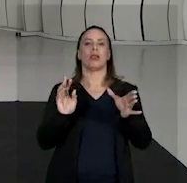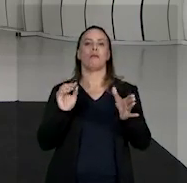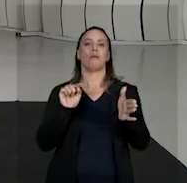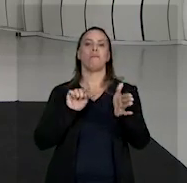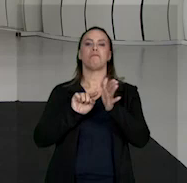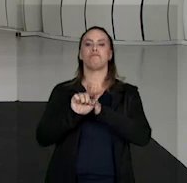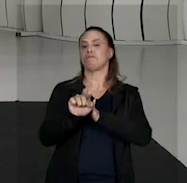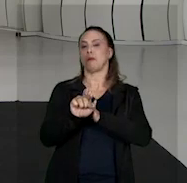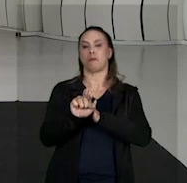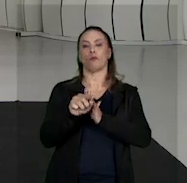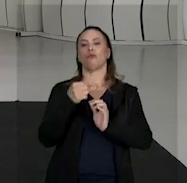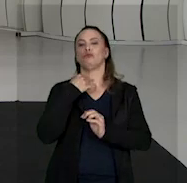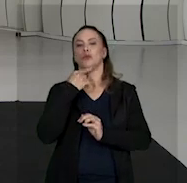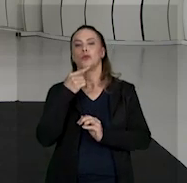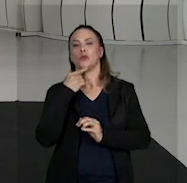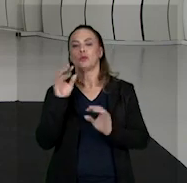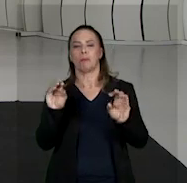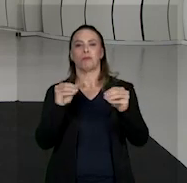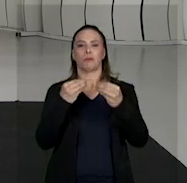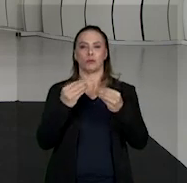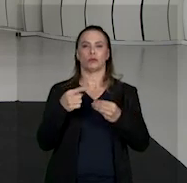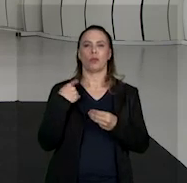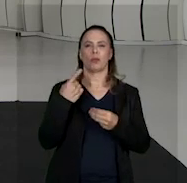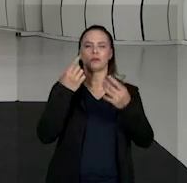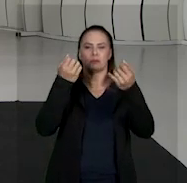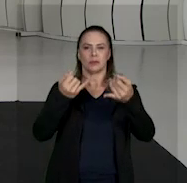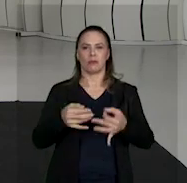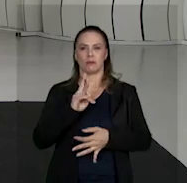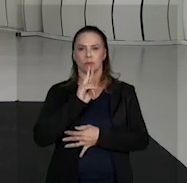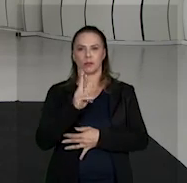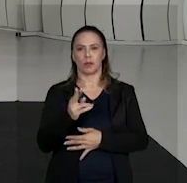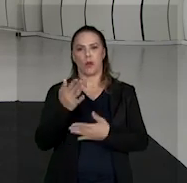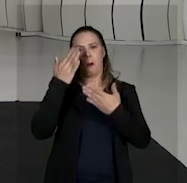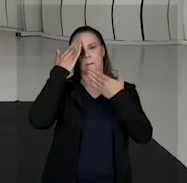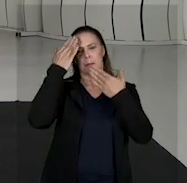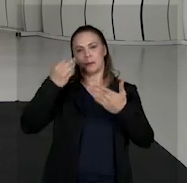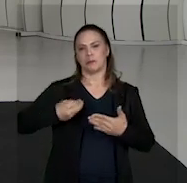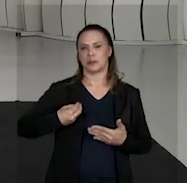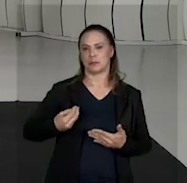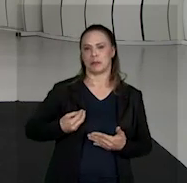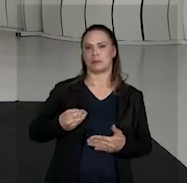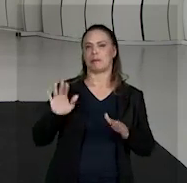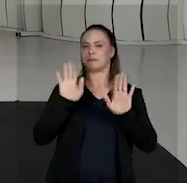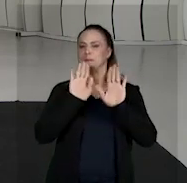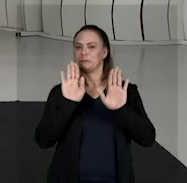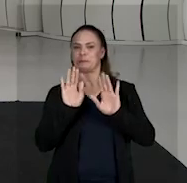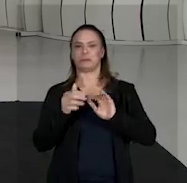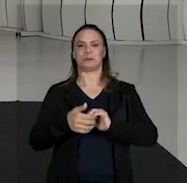para esclarecê-las. Muito obrigada pela sua companhia e até a próxima. Tchau, tchau!